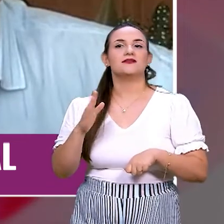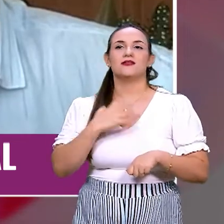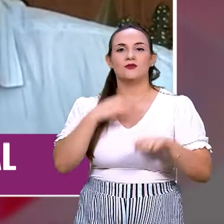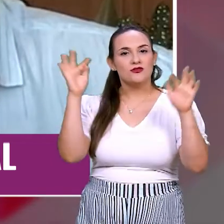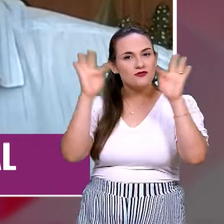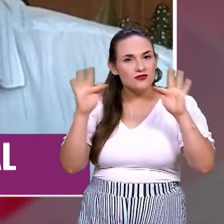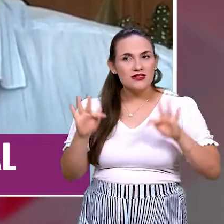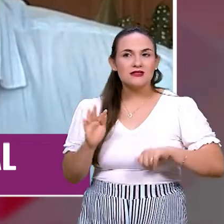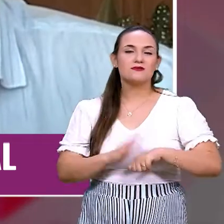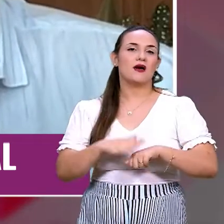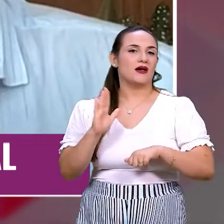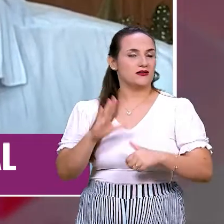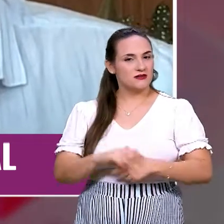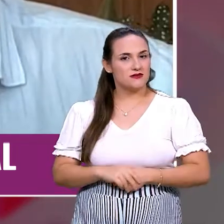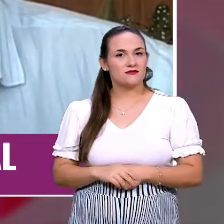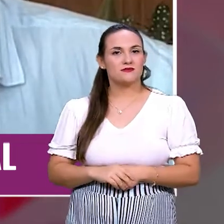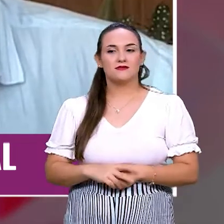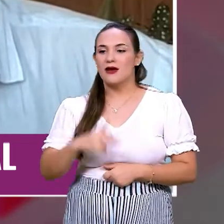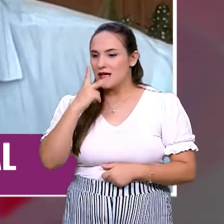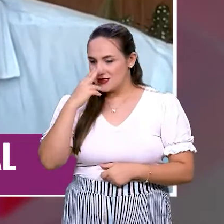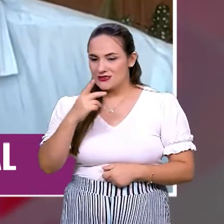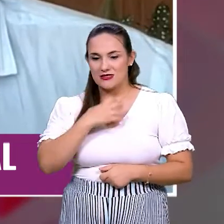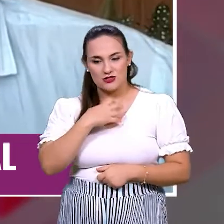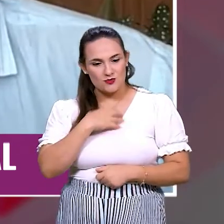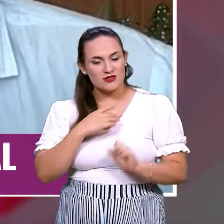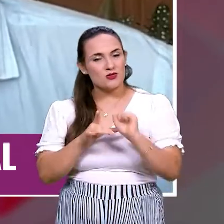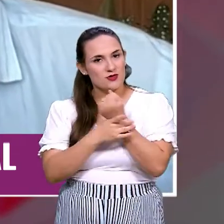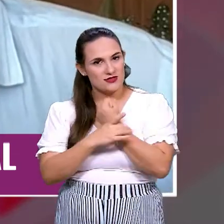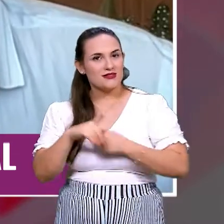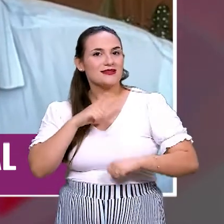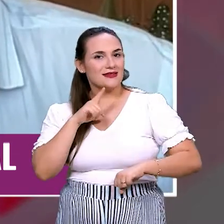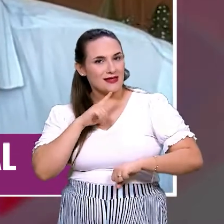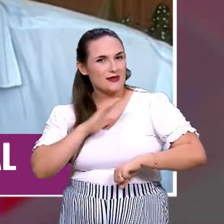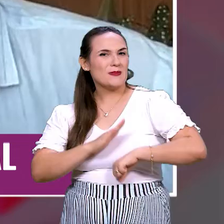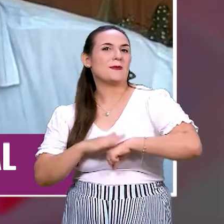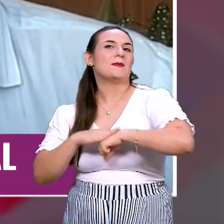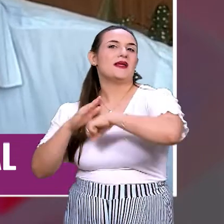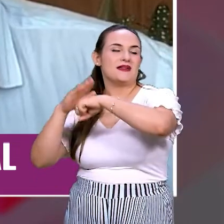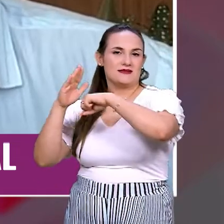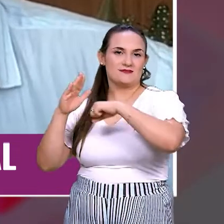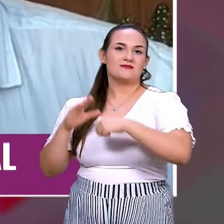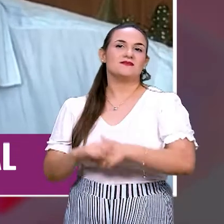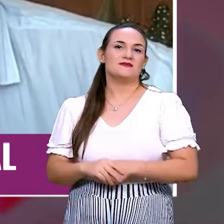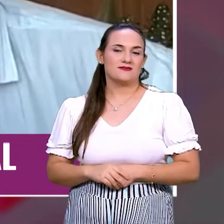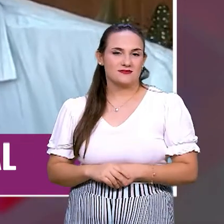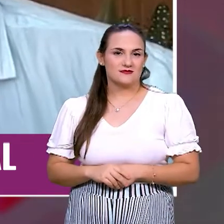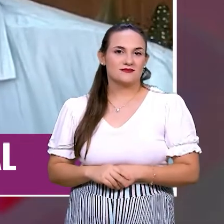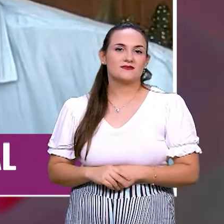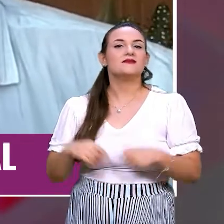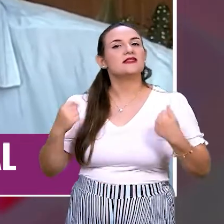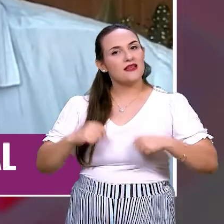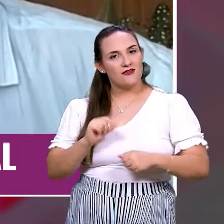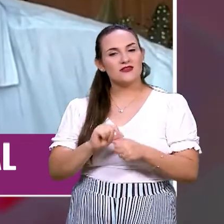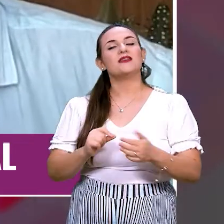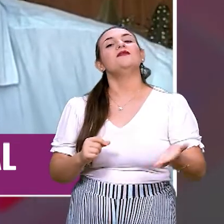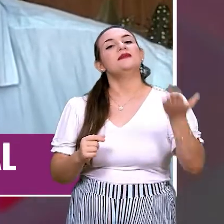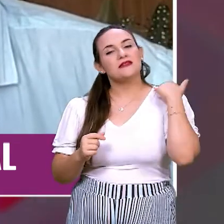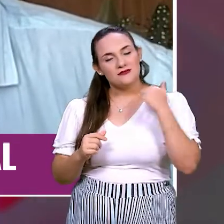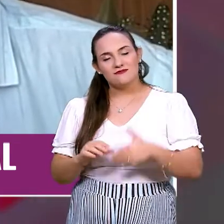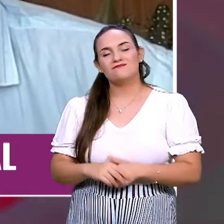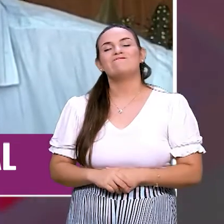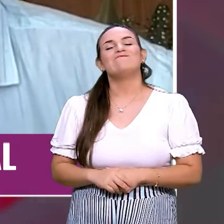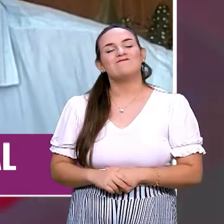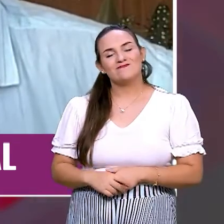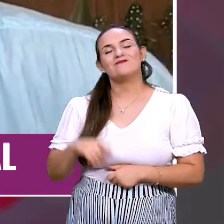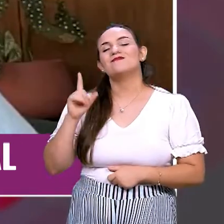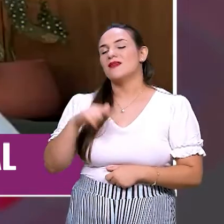capazes, mais felizes. E agora eles se sentem mais seguros para fazer aquelas mudanças que eles já identificavam que era